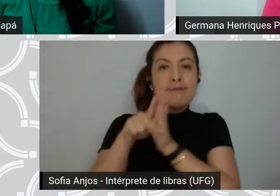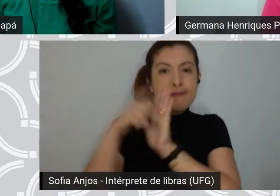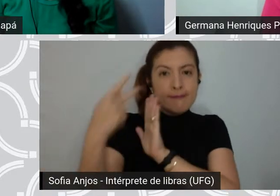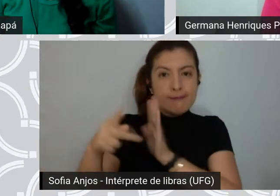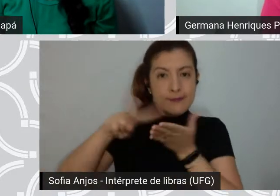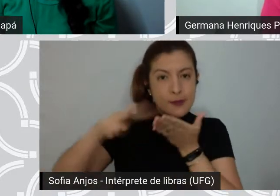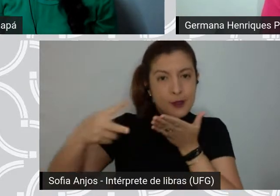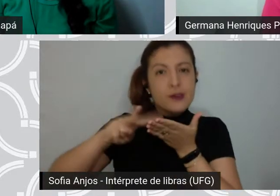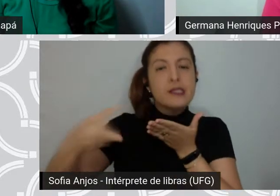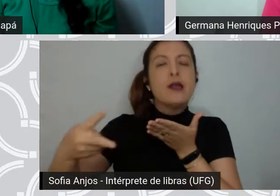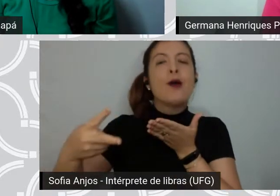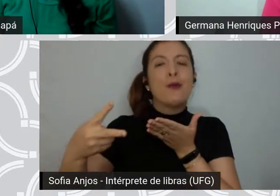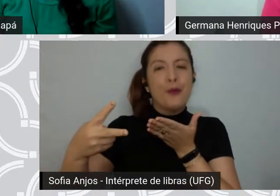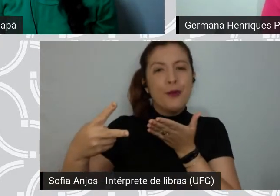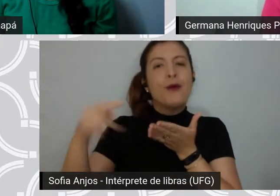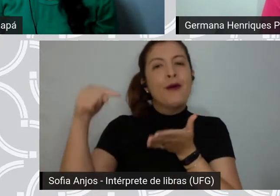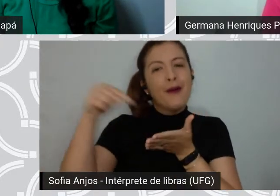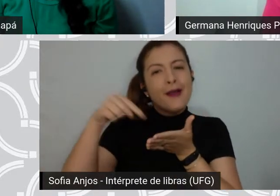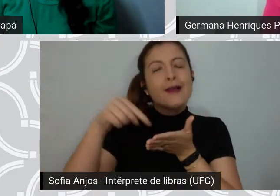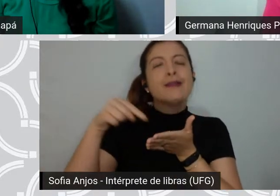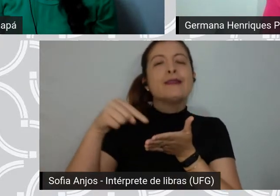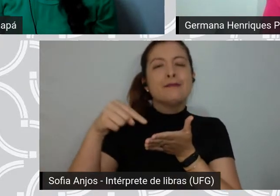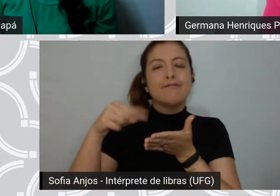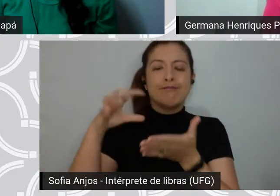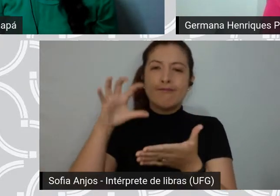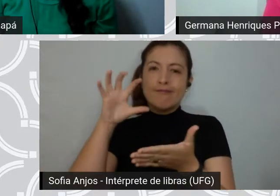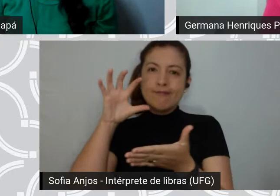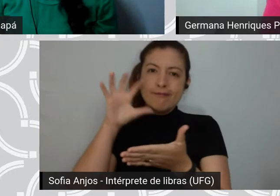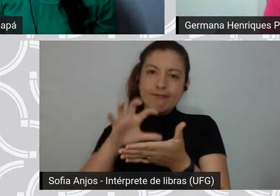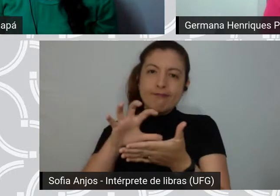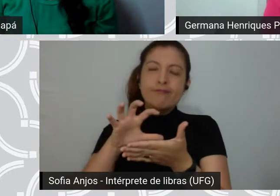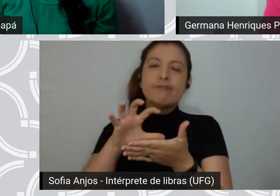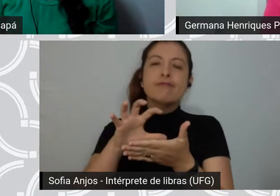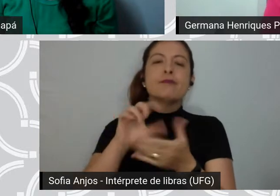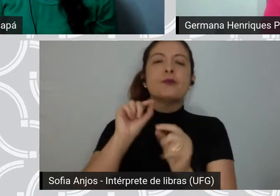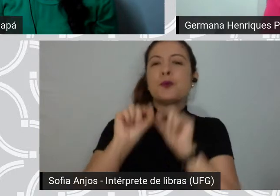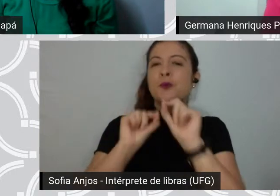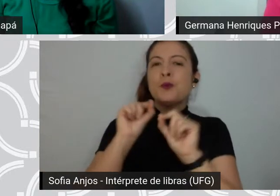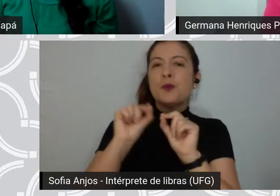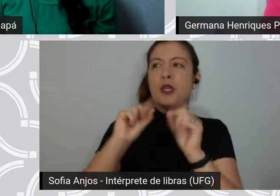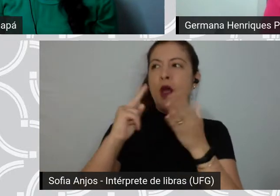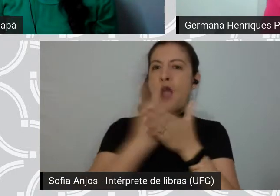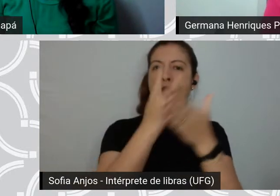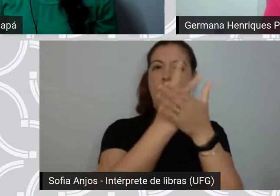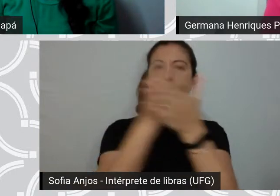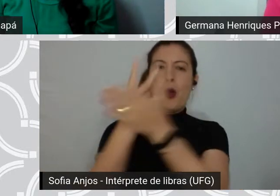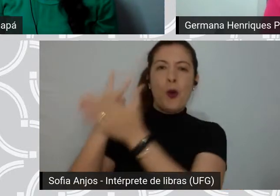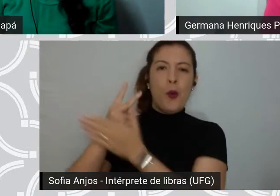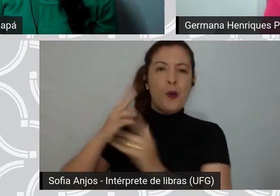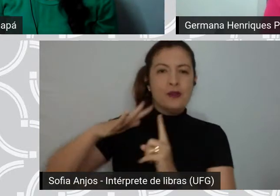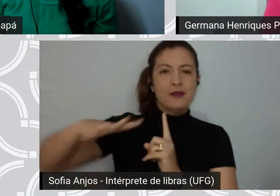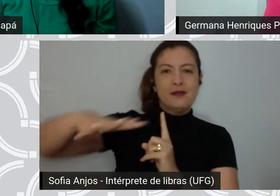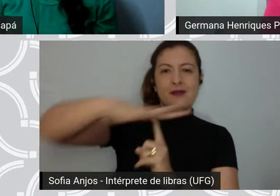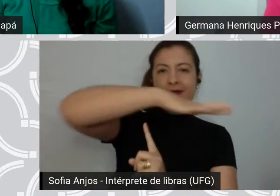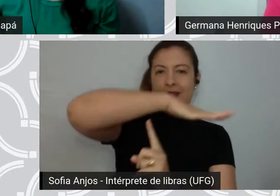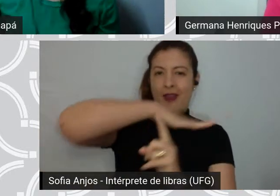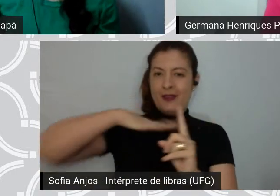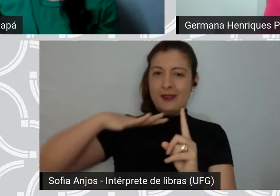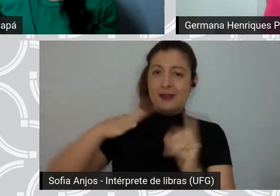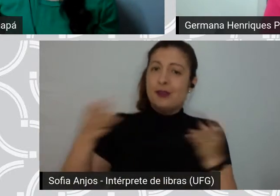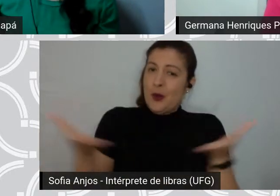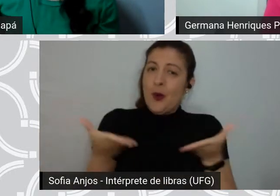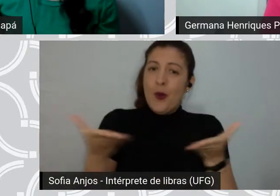nós estamos passando, tanto da crise sanitária como da crise econômica, não é? Que são,